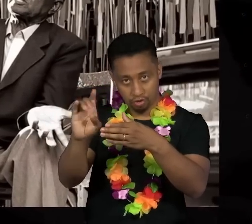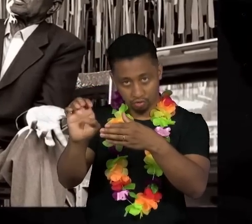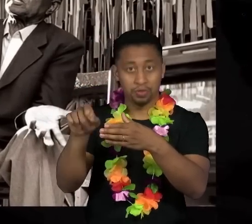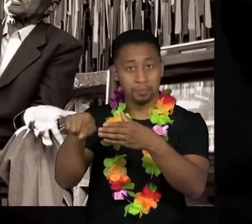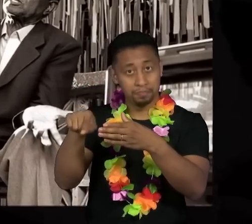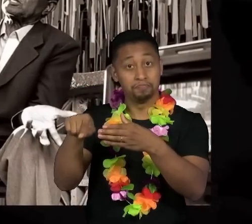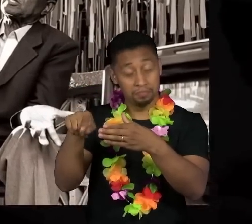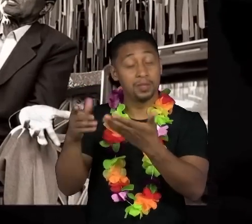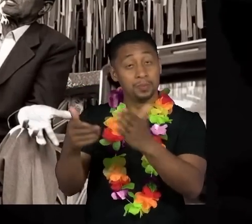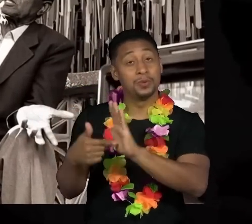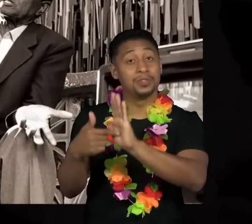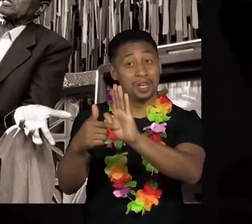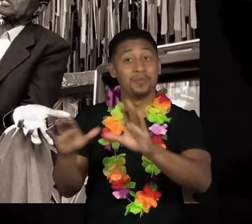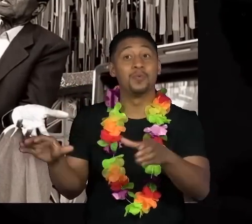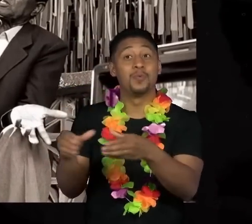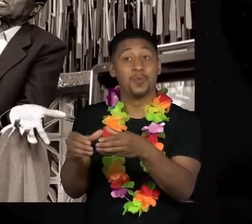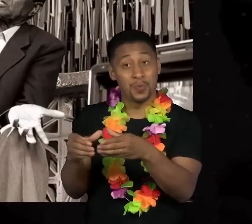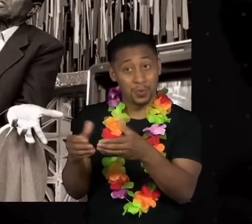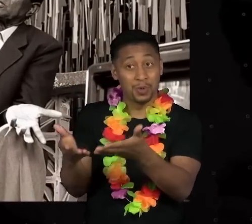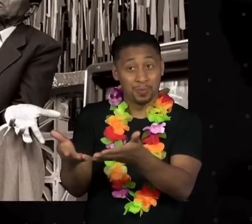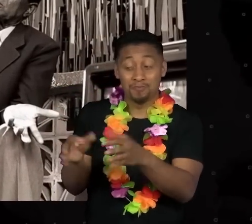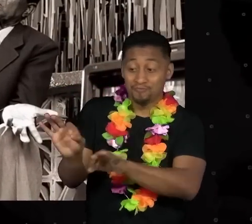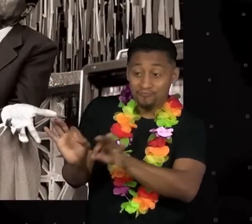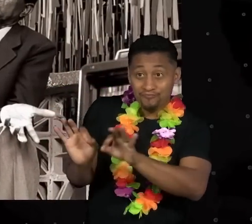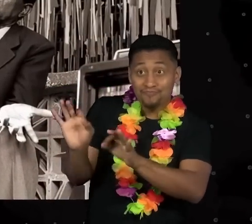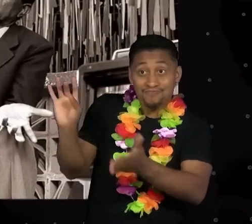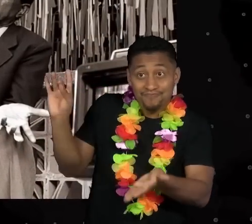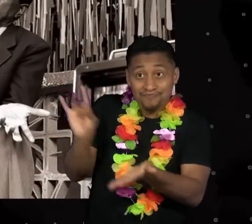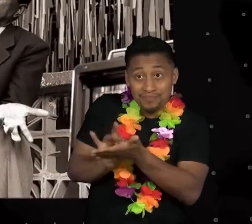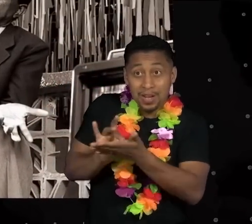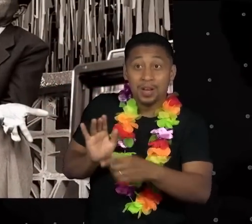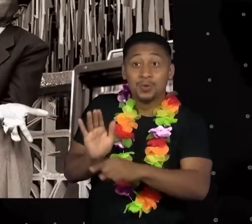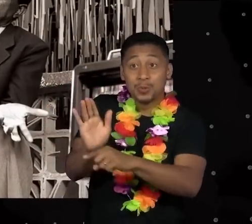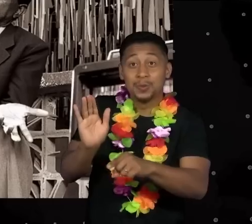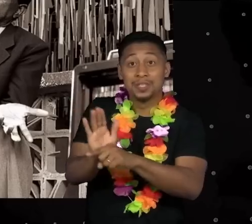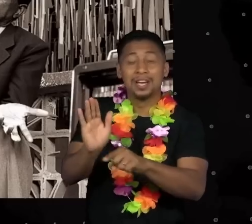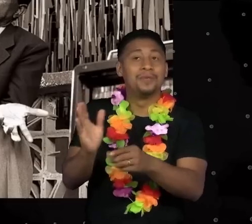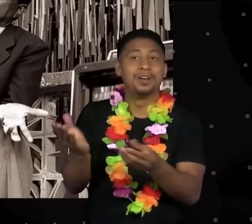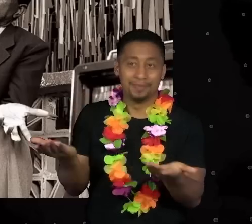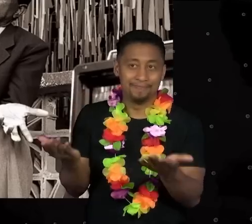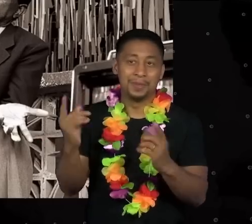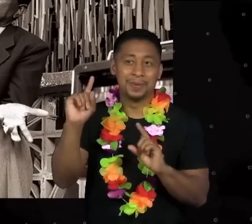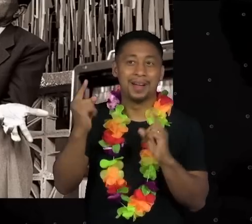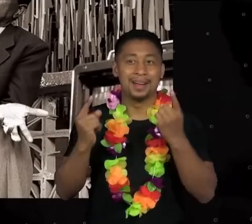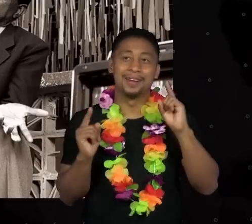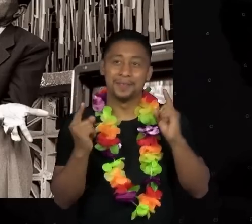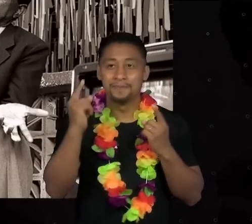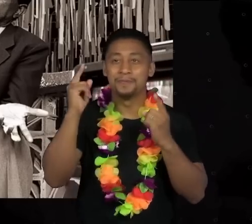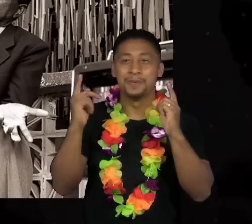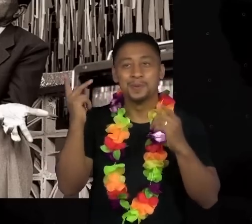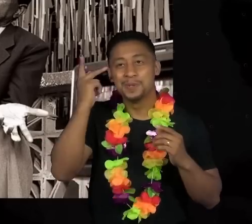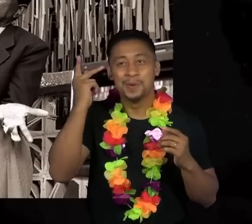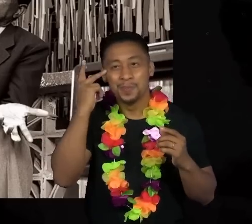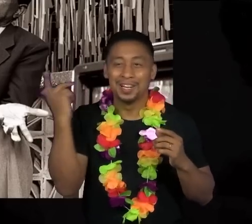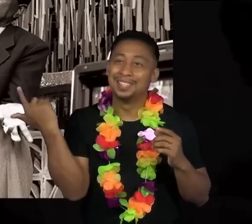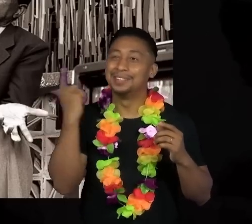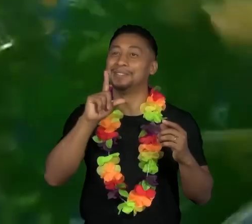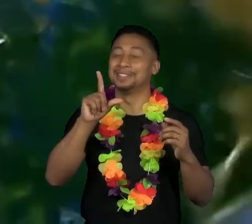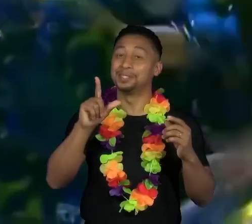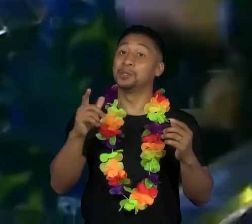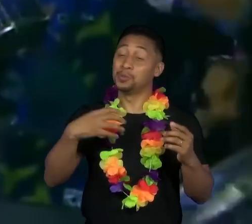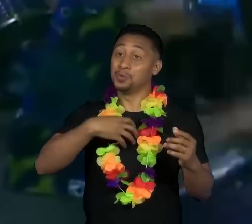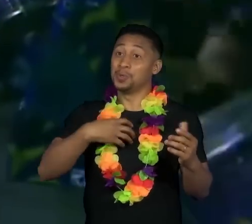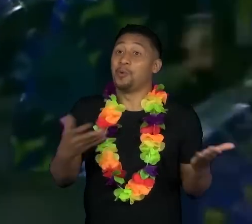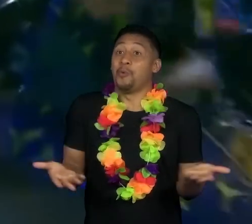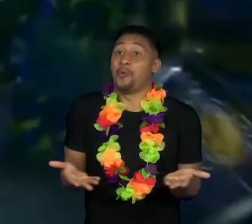as pessoas que ajudaram a oficializar e ajudaram a formatar o Carnaval de São Paulo no atual padrão de desfiles carnavalescos que nós temos hoje,